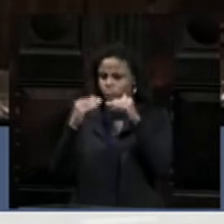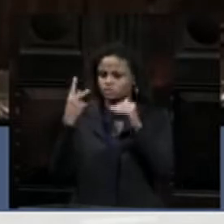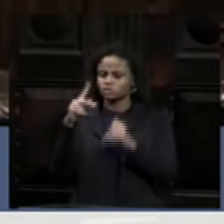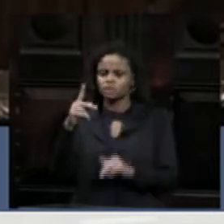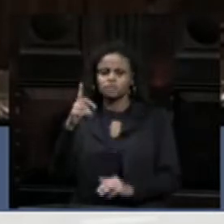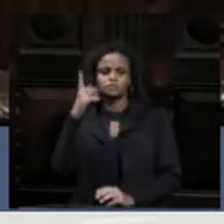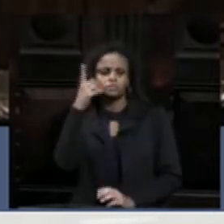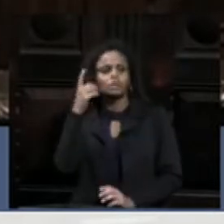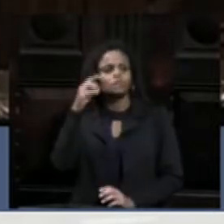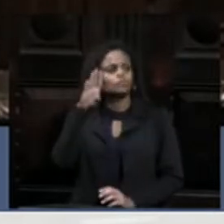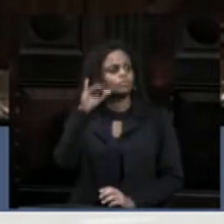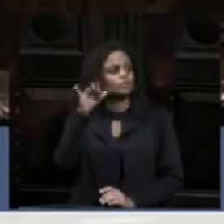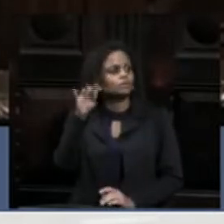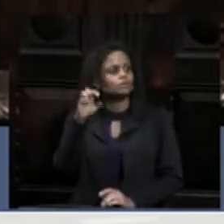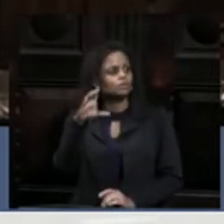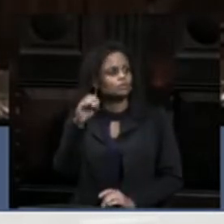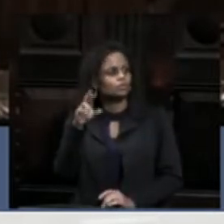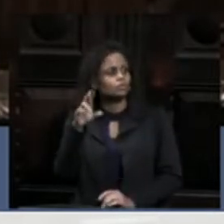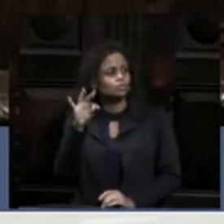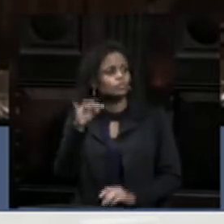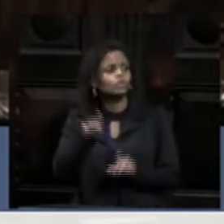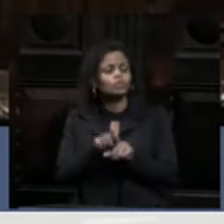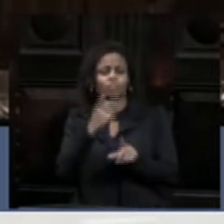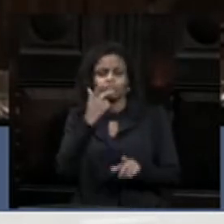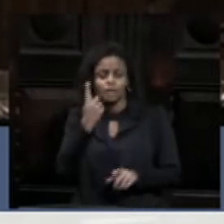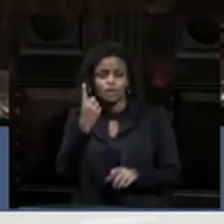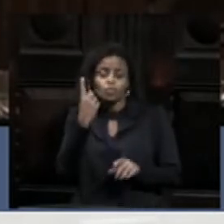chamar a atenção para um em especial.